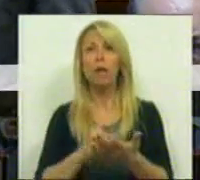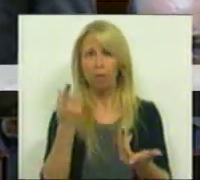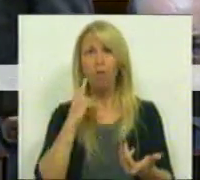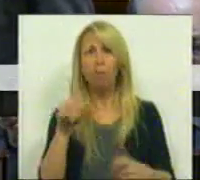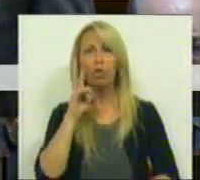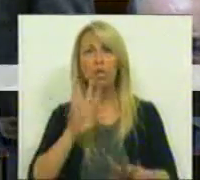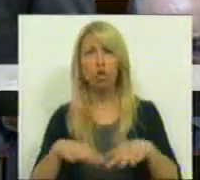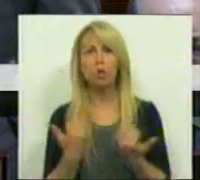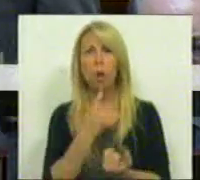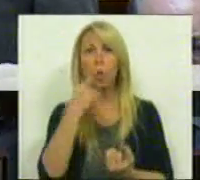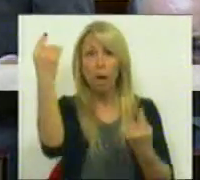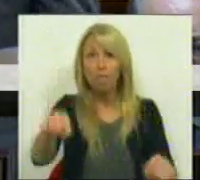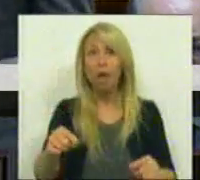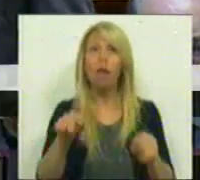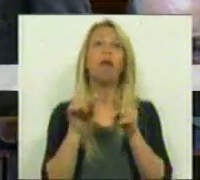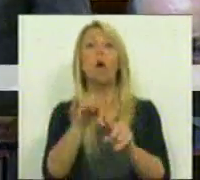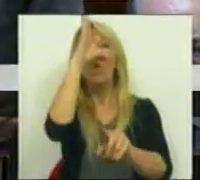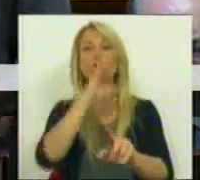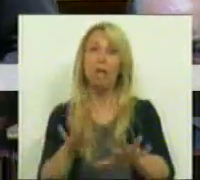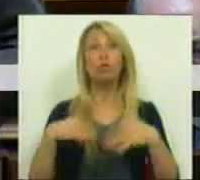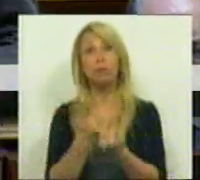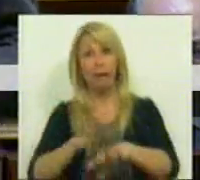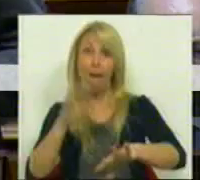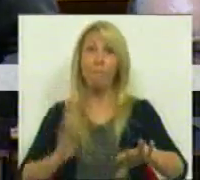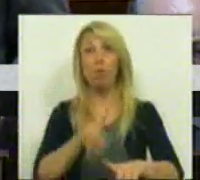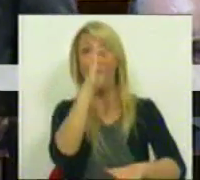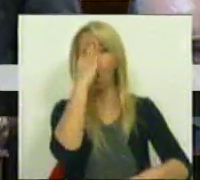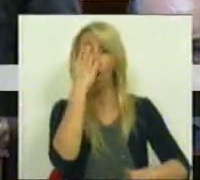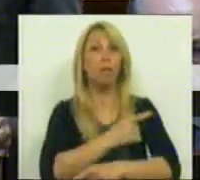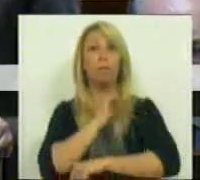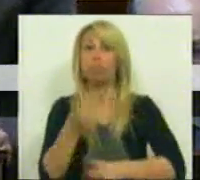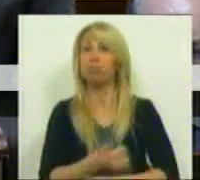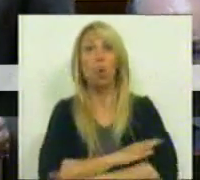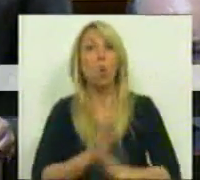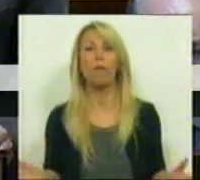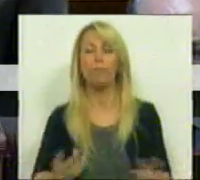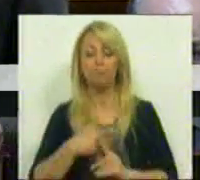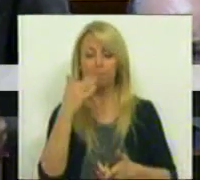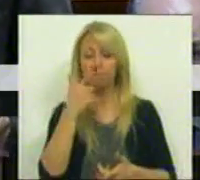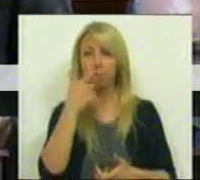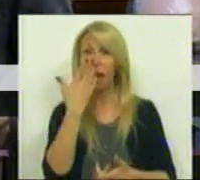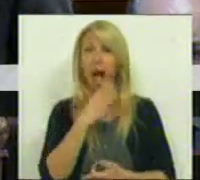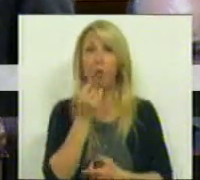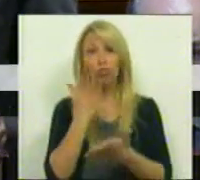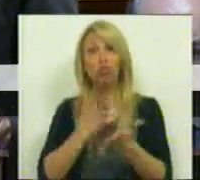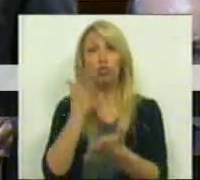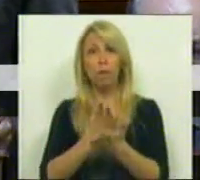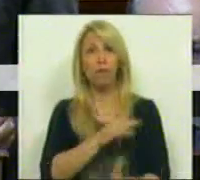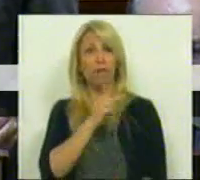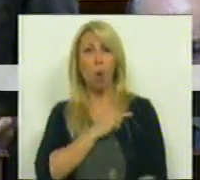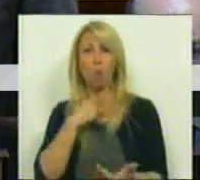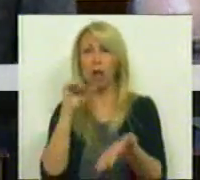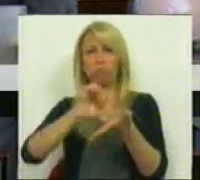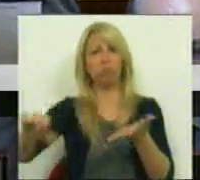demasiado elevada, é por elas que o Estado Social não aguenta. Os estudantes que estão a abandonar as faculdades porque não têm dinheiro para pagar